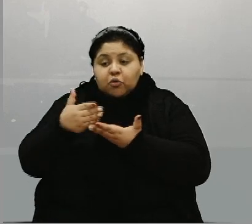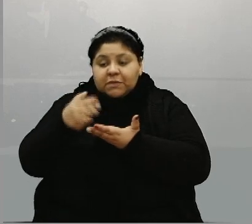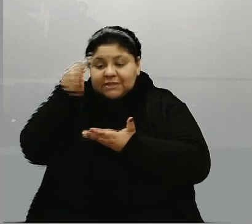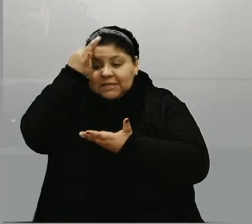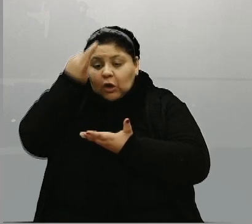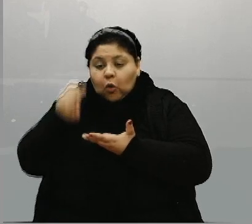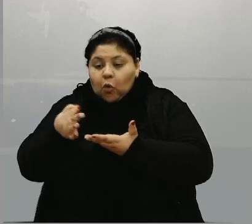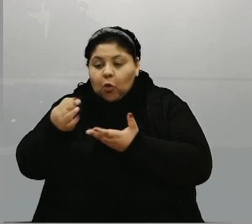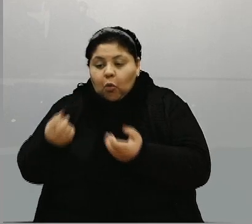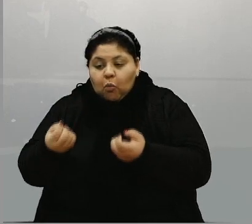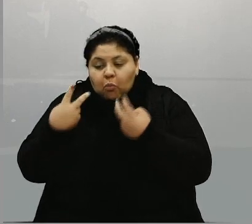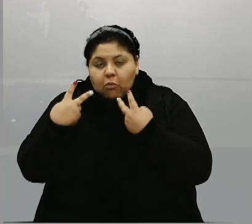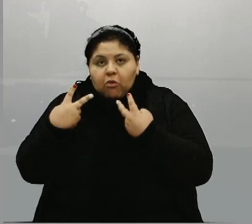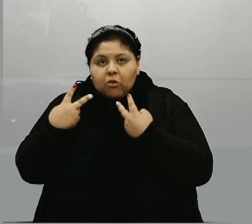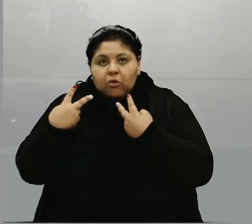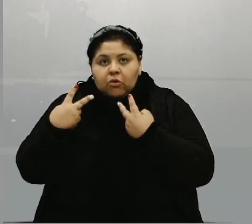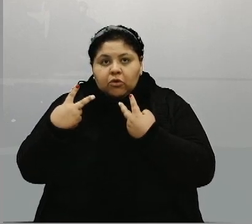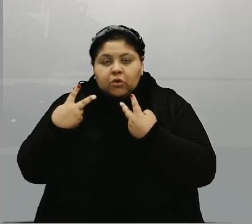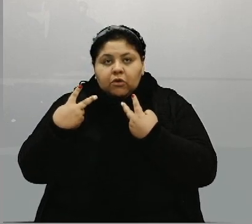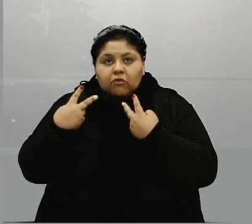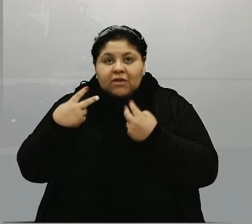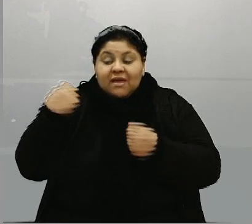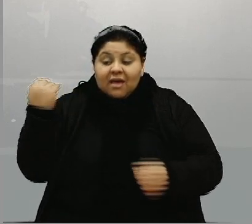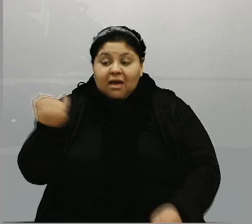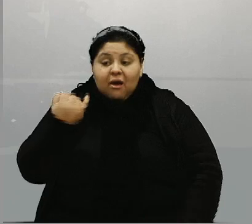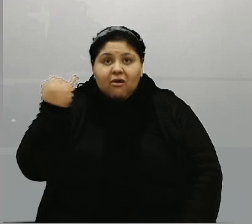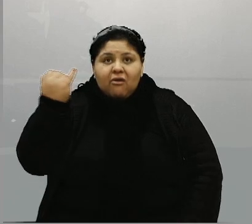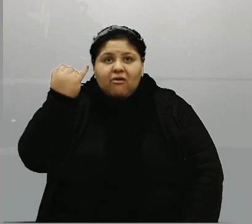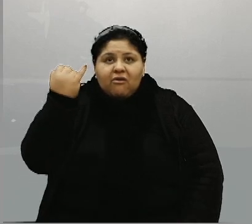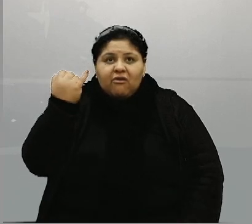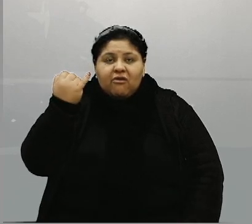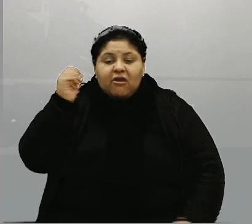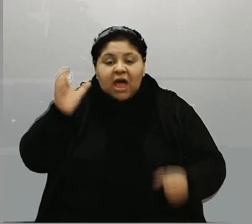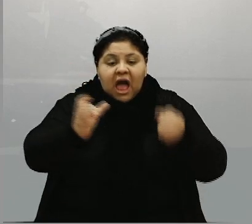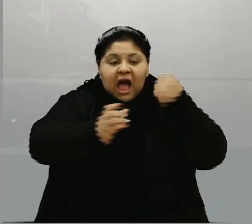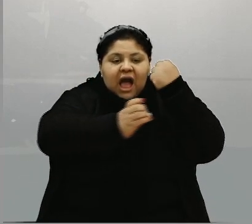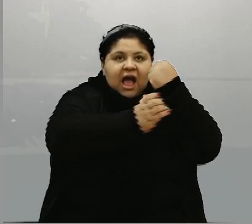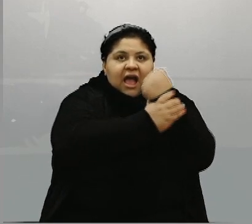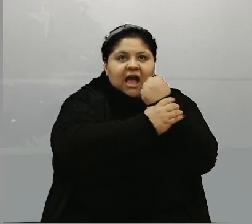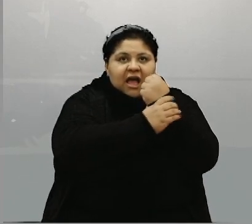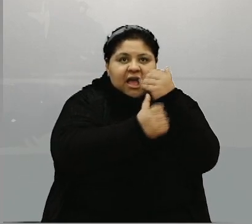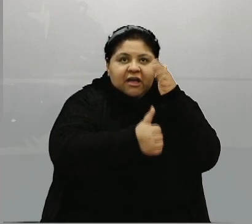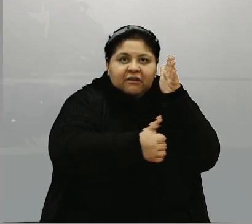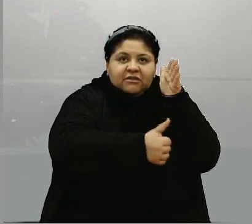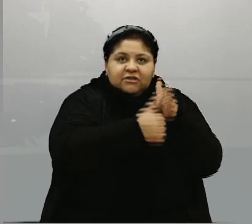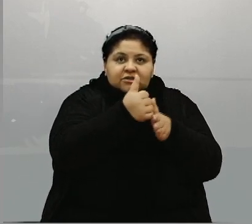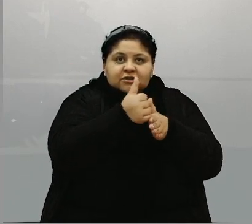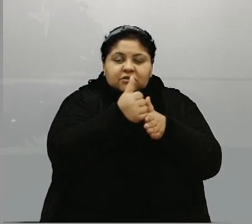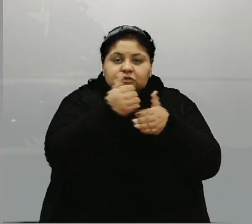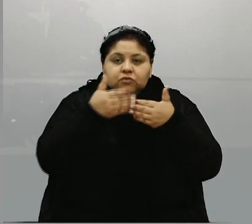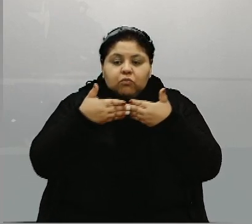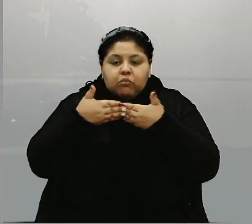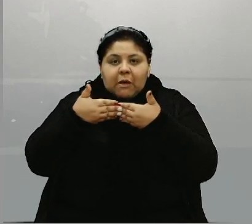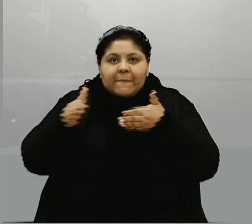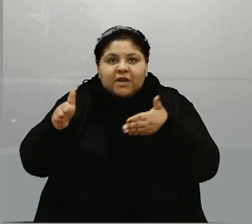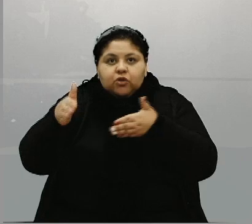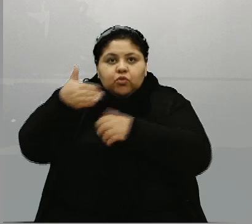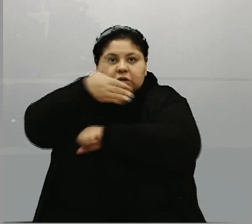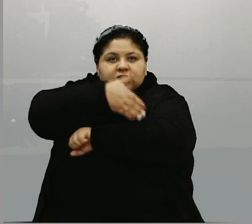e perceber que é crucial a gente garantir a melhoria, a abertura de